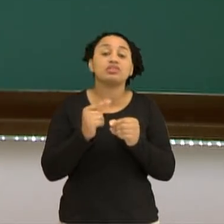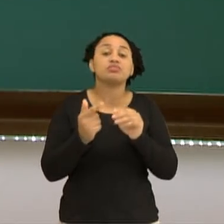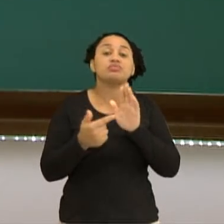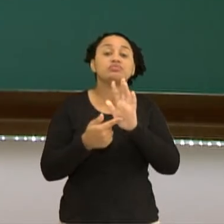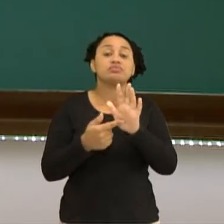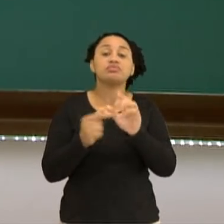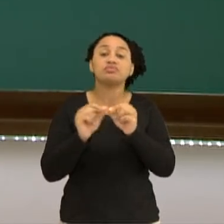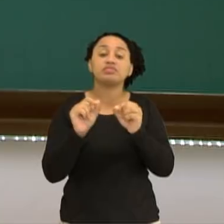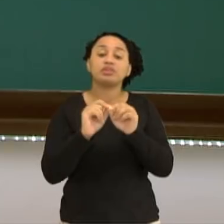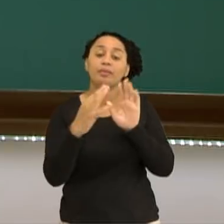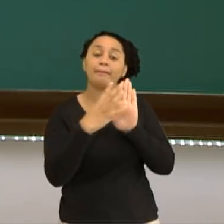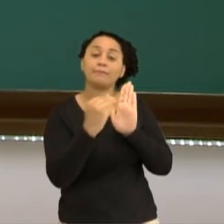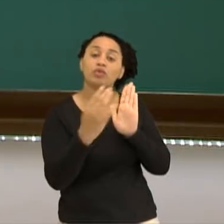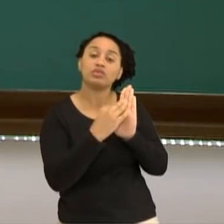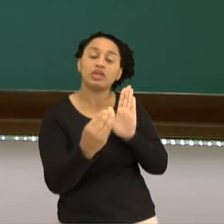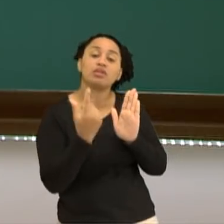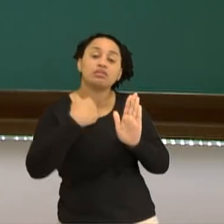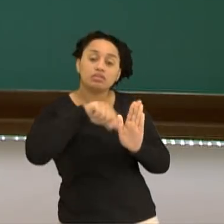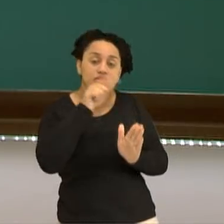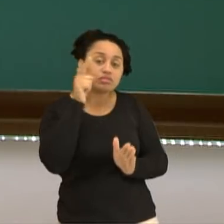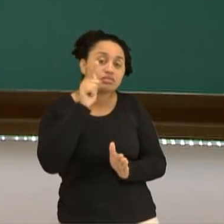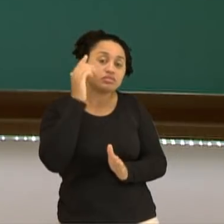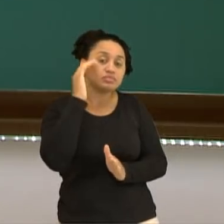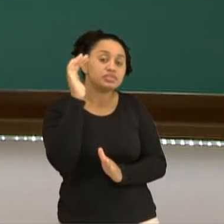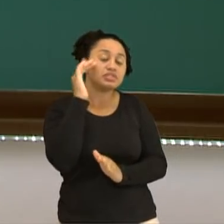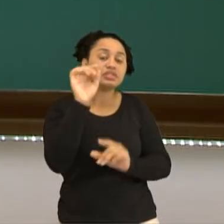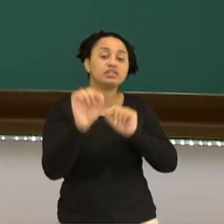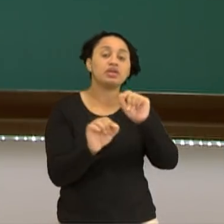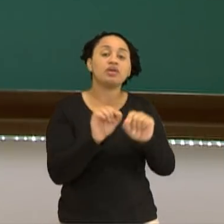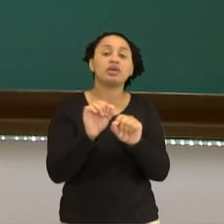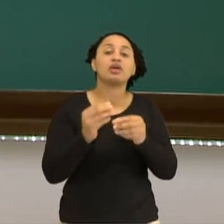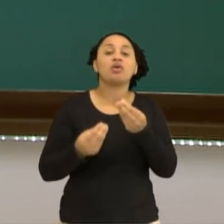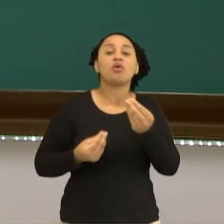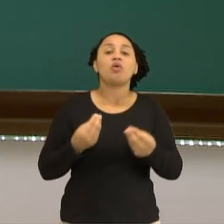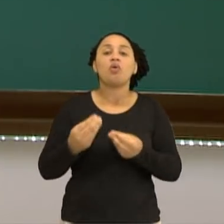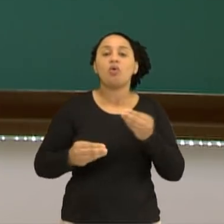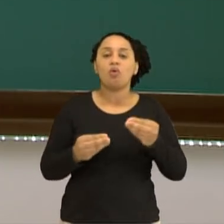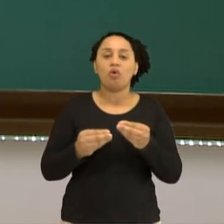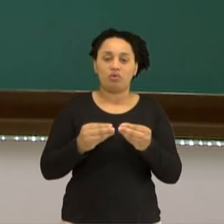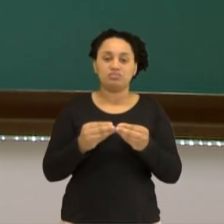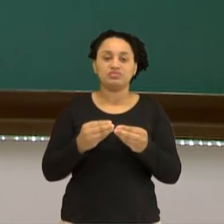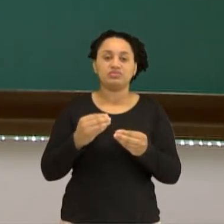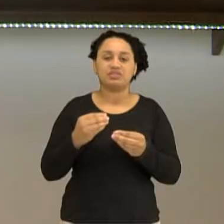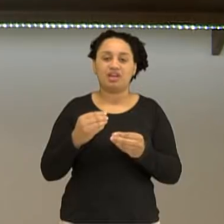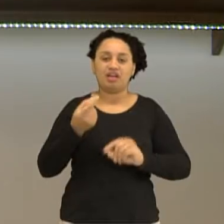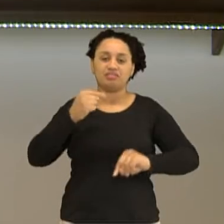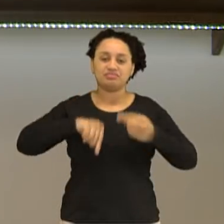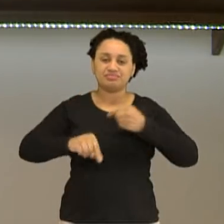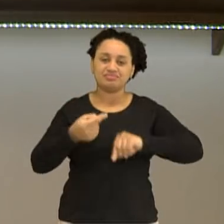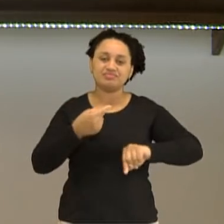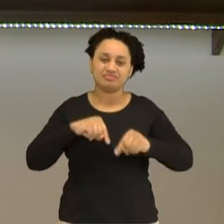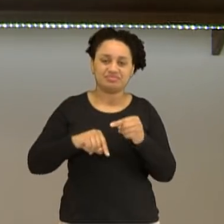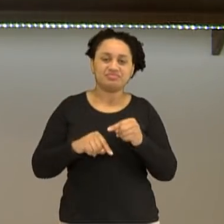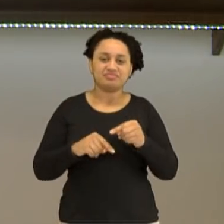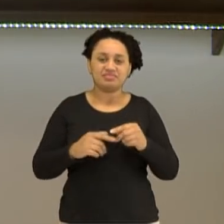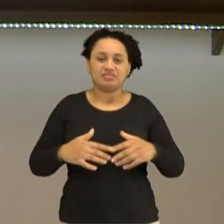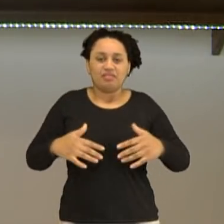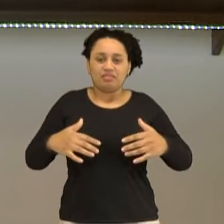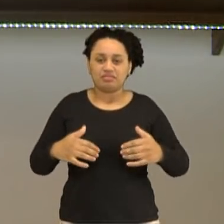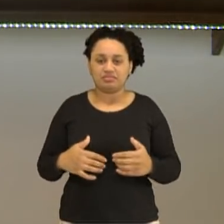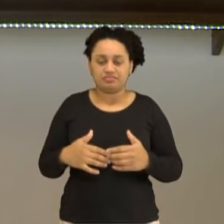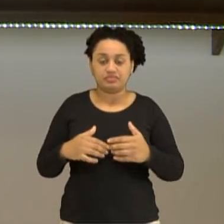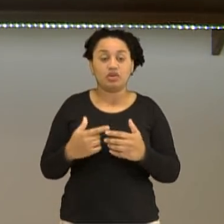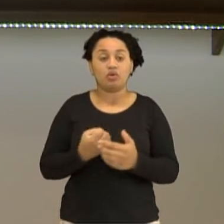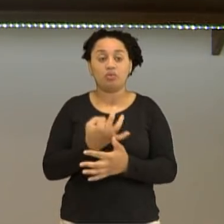modelo para que a gente possa interpretar a fisiologia respiratória. Quais são os materiais que nós precisaremos? Estão